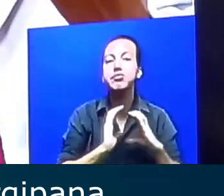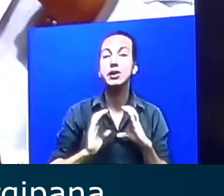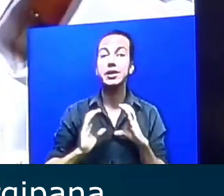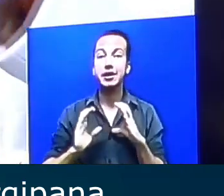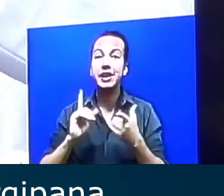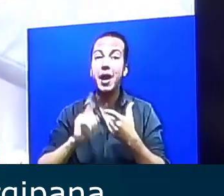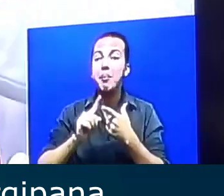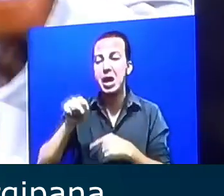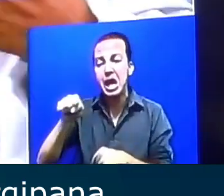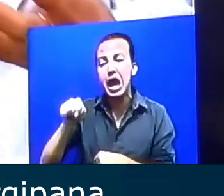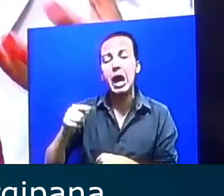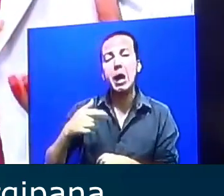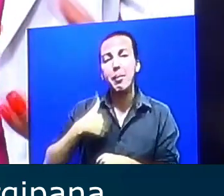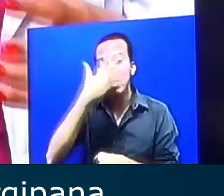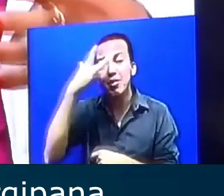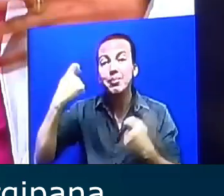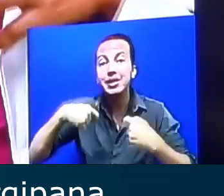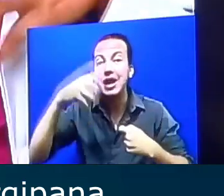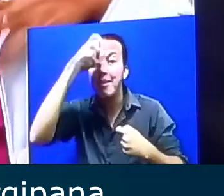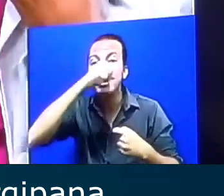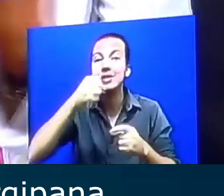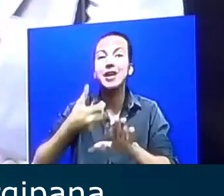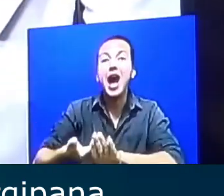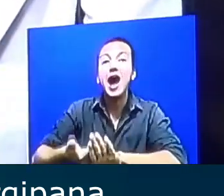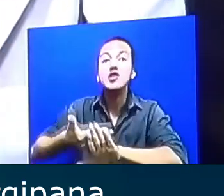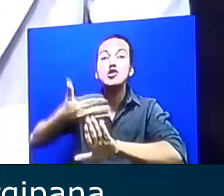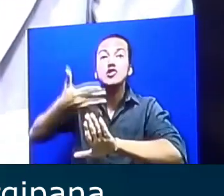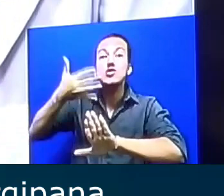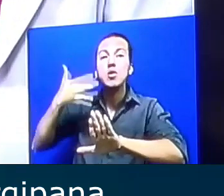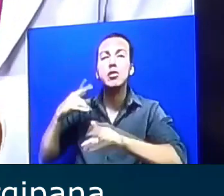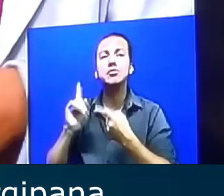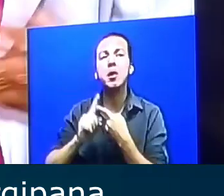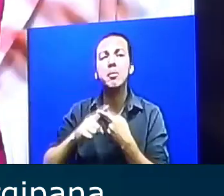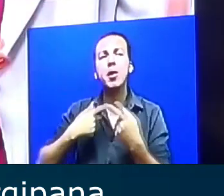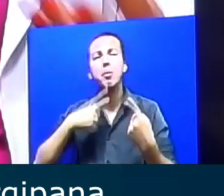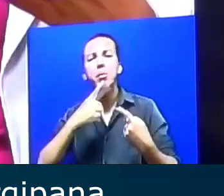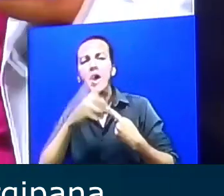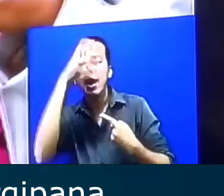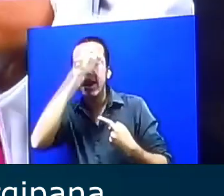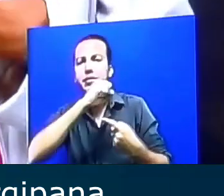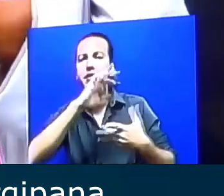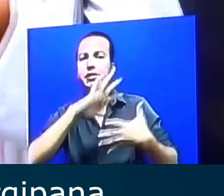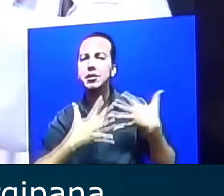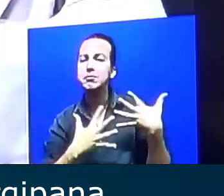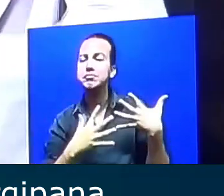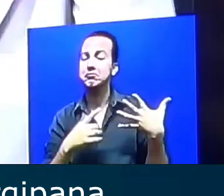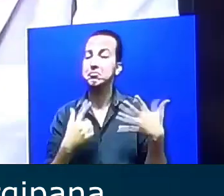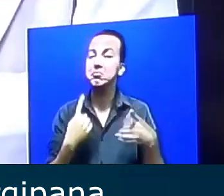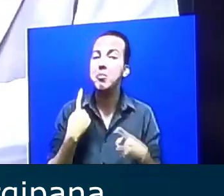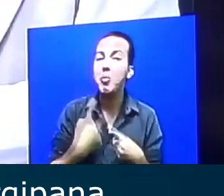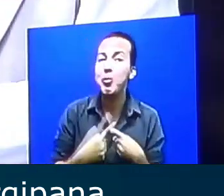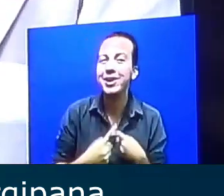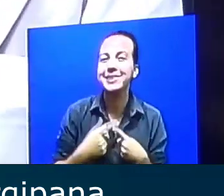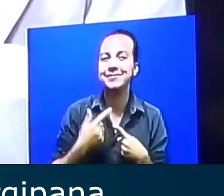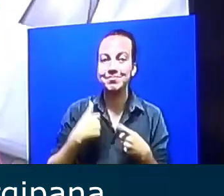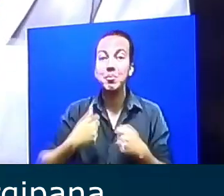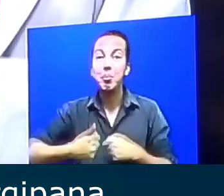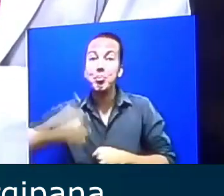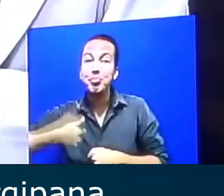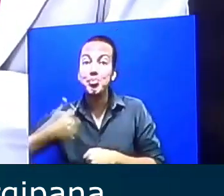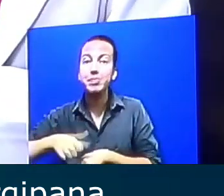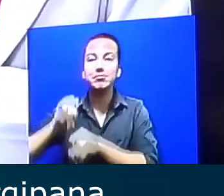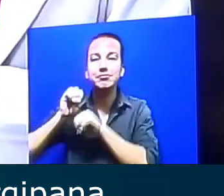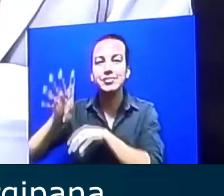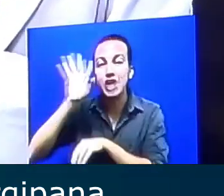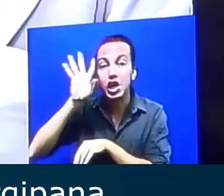um pouco do histórico, né, do porquê que é necessário a Libras, né, vir com essa teoria para em seguida vir com a prática é